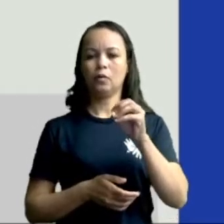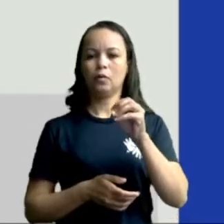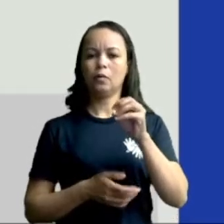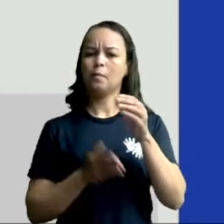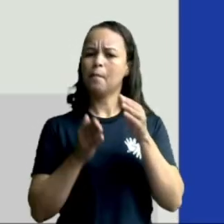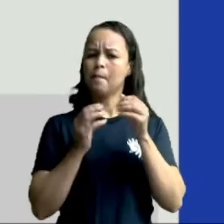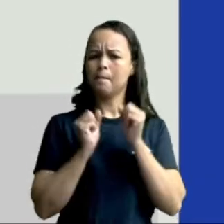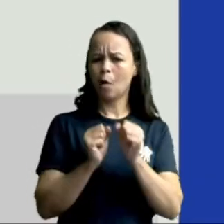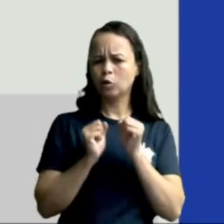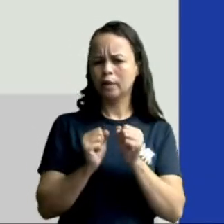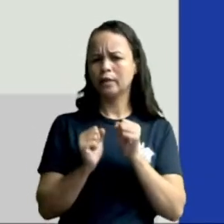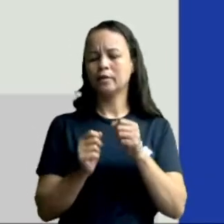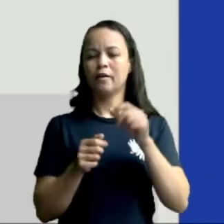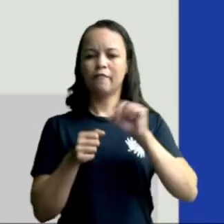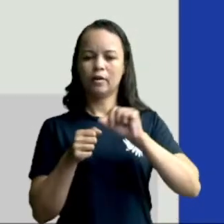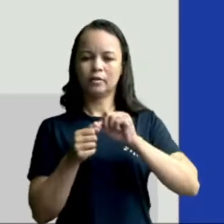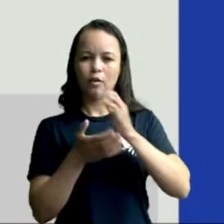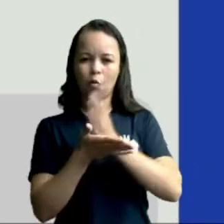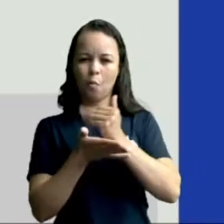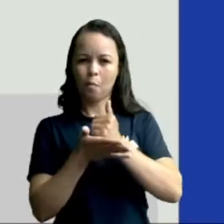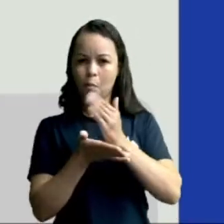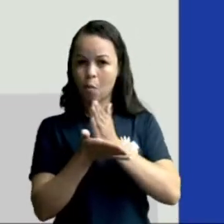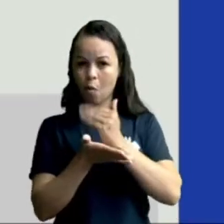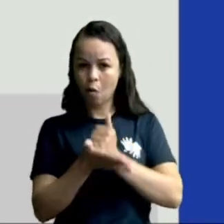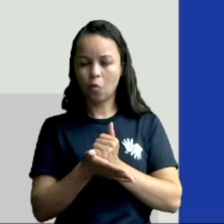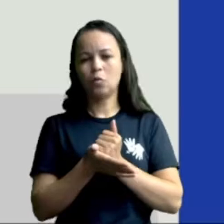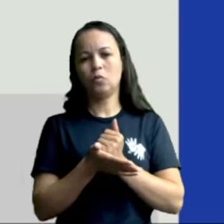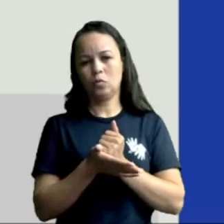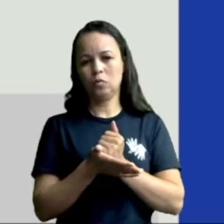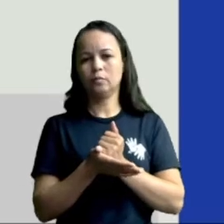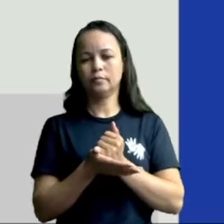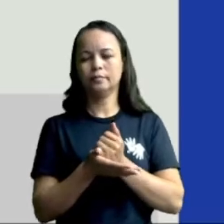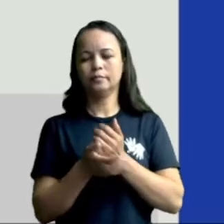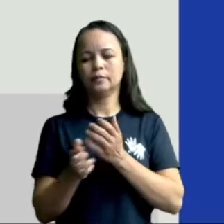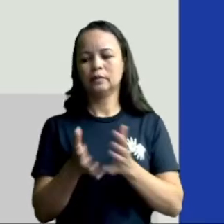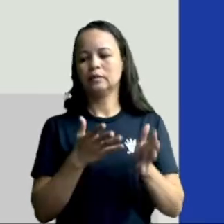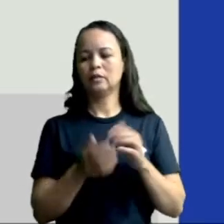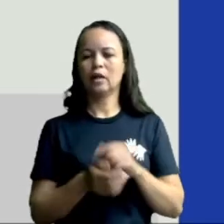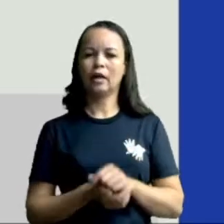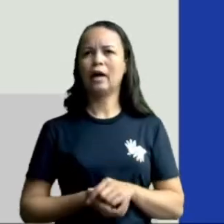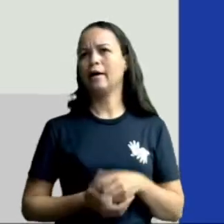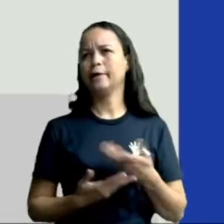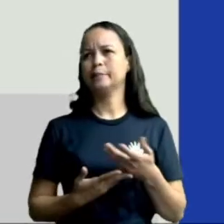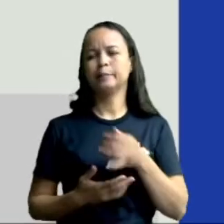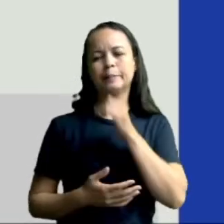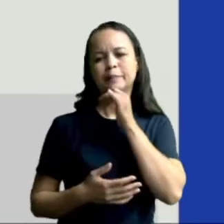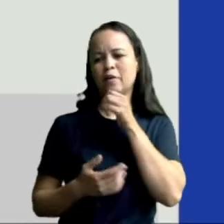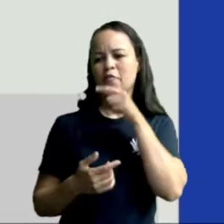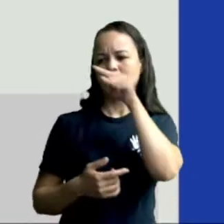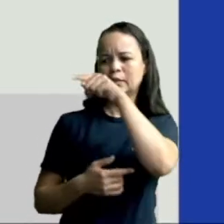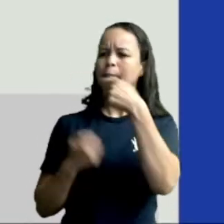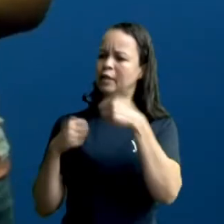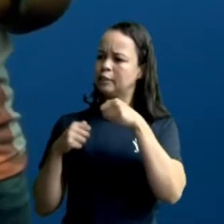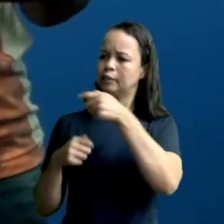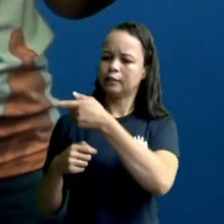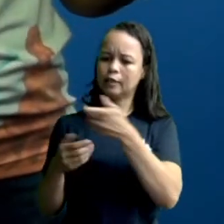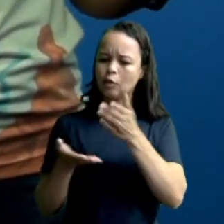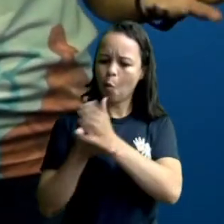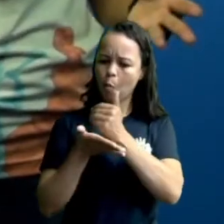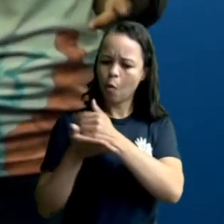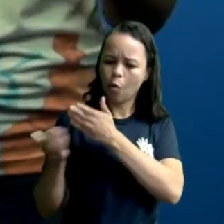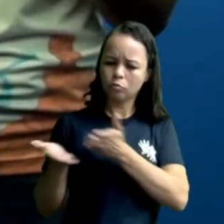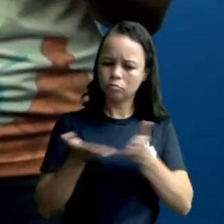poderia fazer um bolo para a sobremesa? Então, eu não digo assim, ó, você tem que trazer um bolo para a sobremesa. Eu digo,